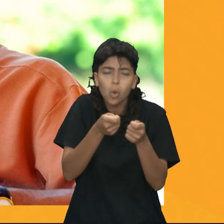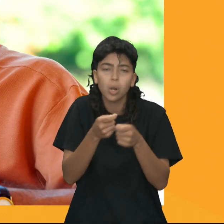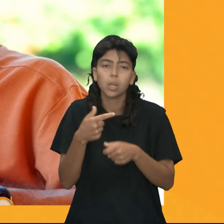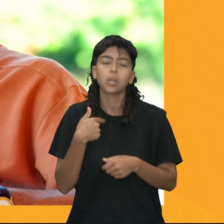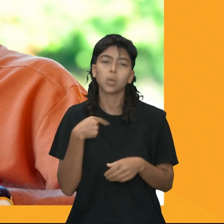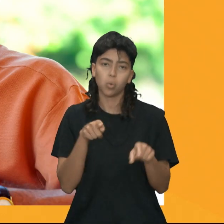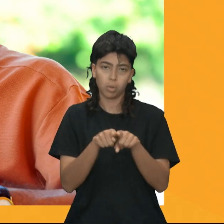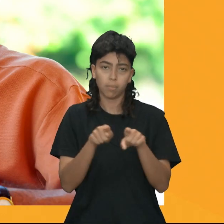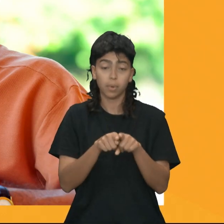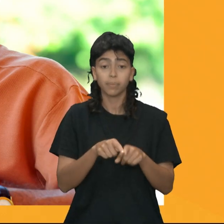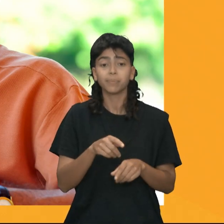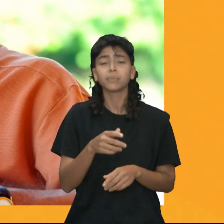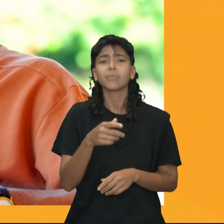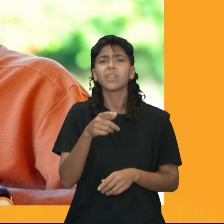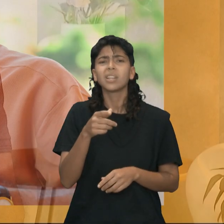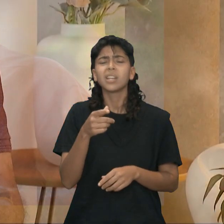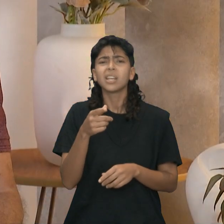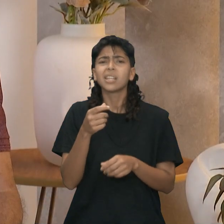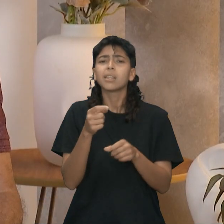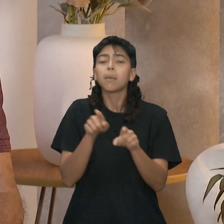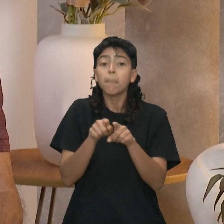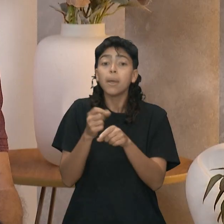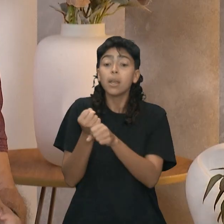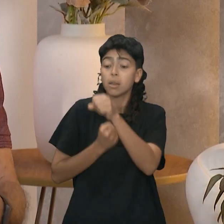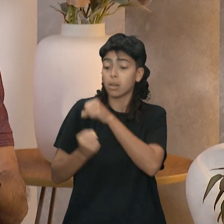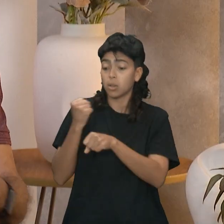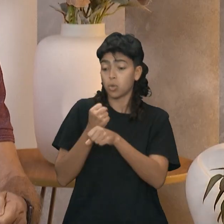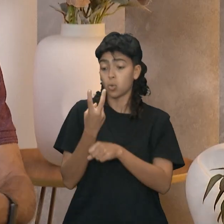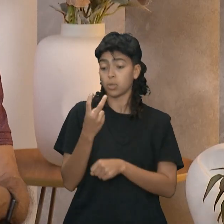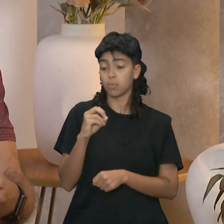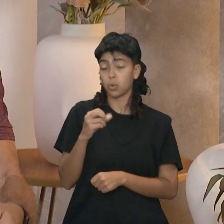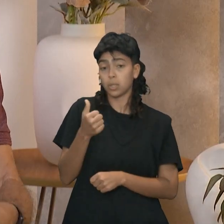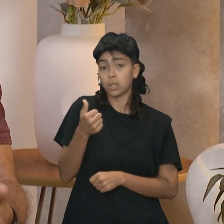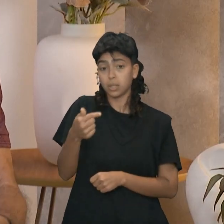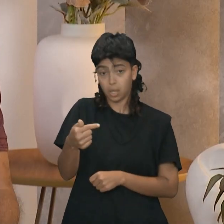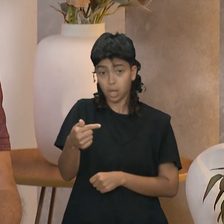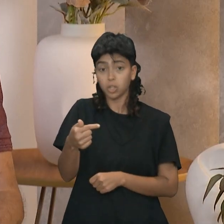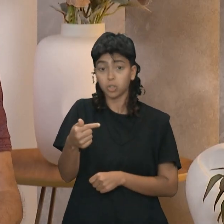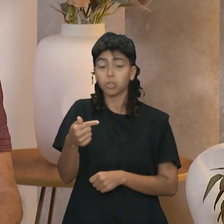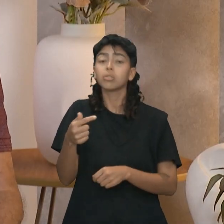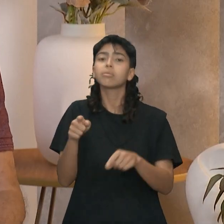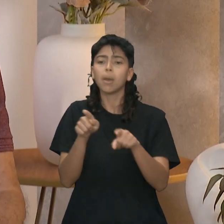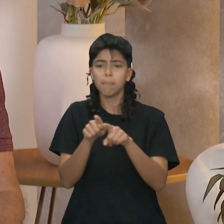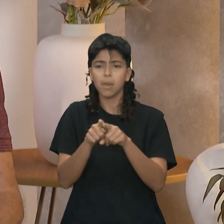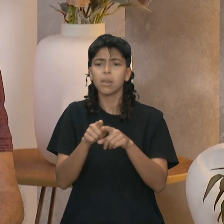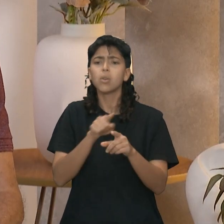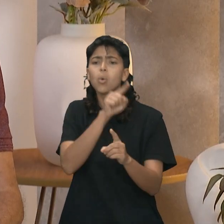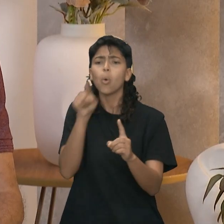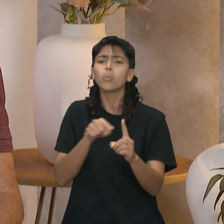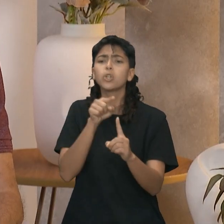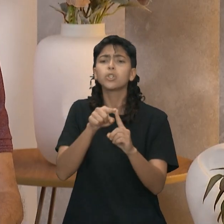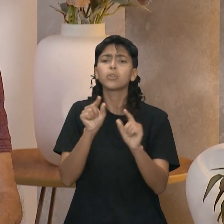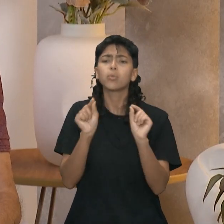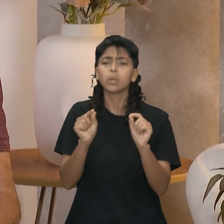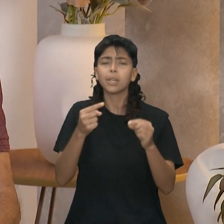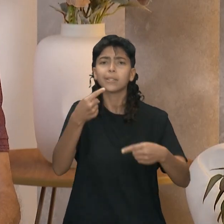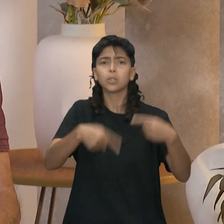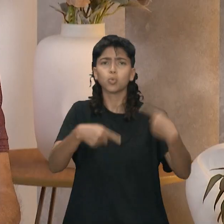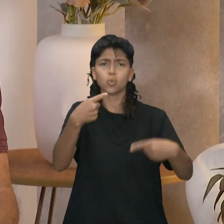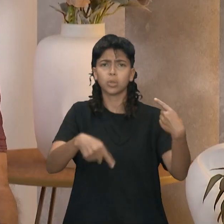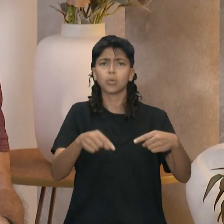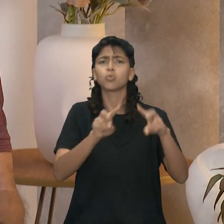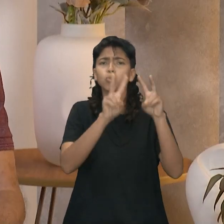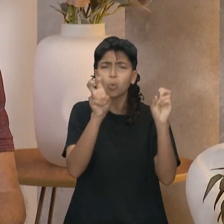né? Em 2017, né? Com o objetivo exatamente de levar uma discussão sobre os rumos da Universidade Federal de